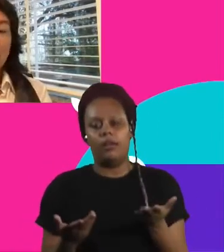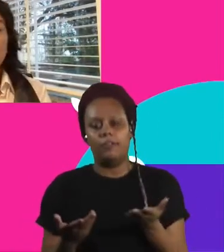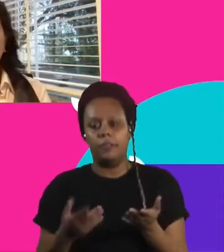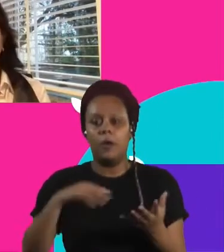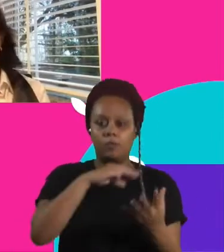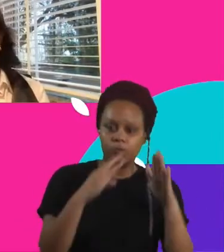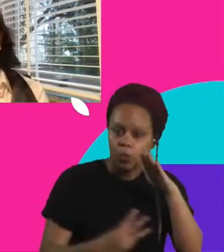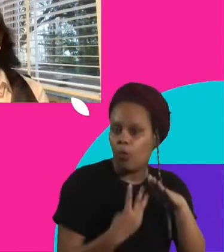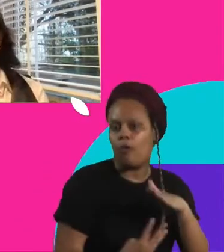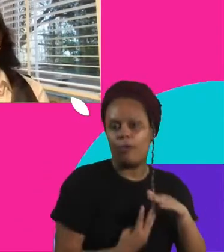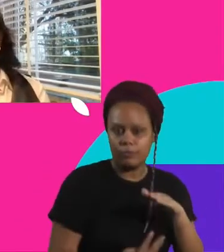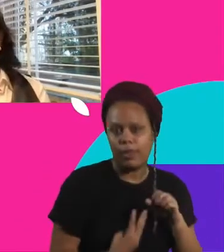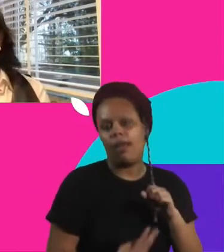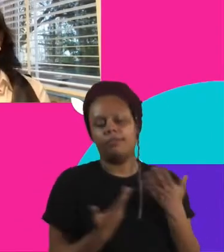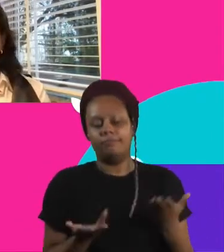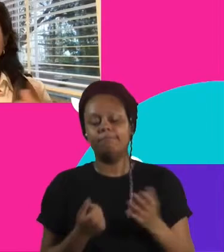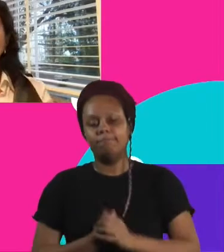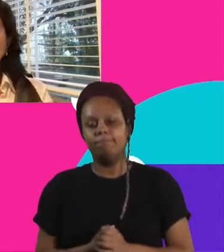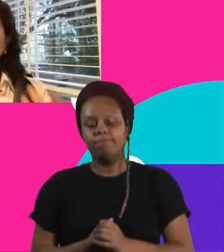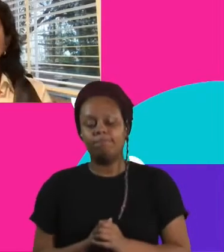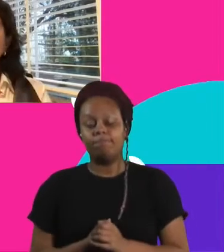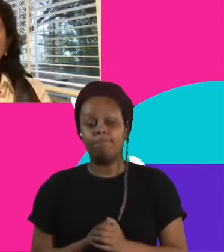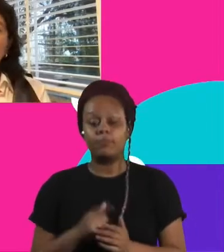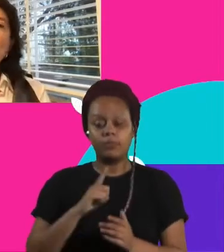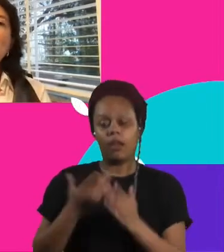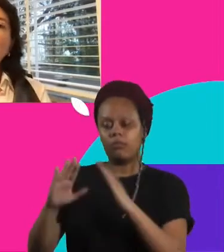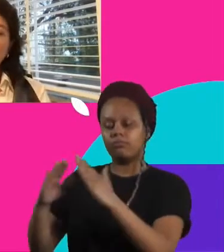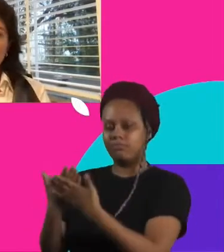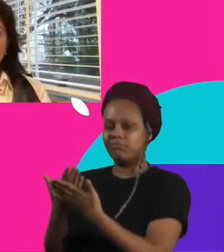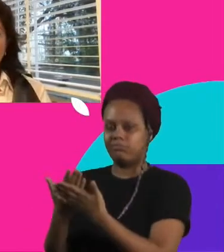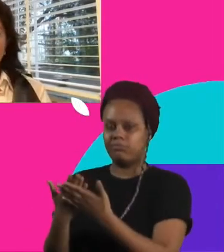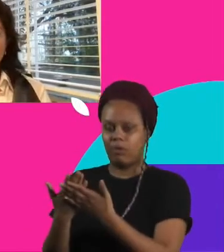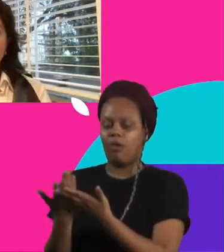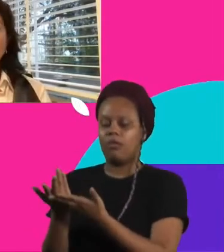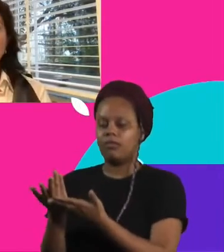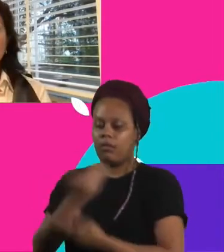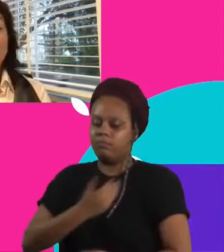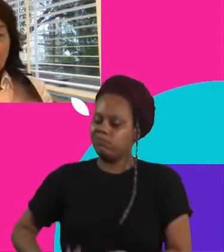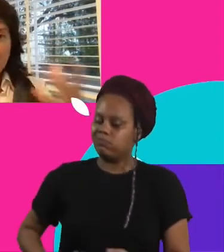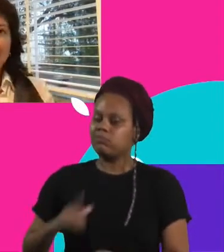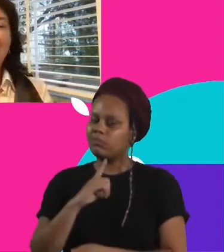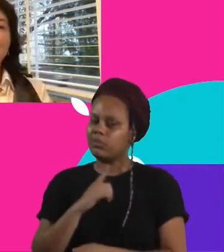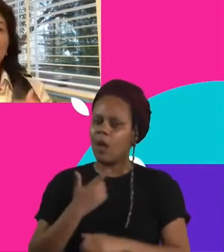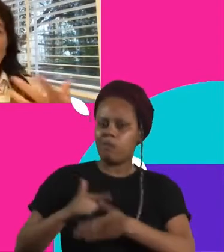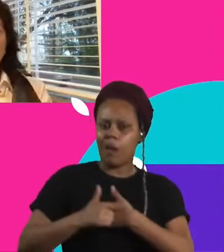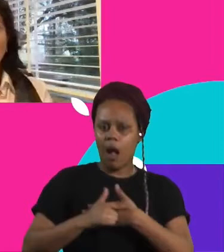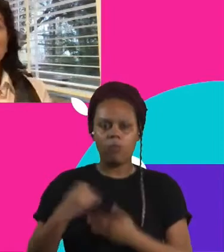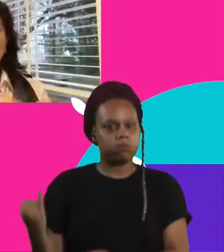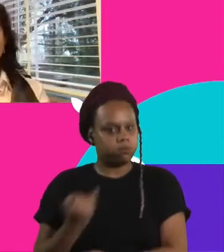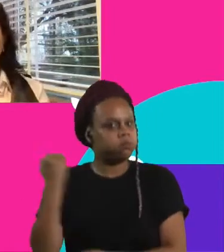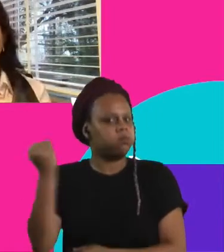feita a gestão pública brasileira. E as escolas de governo têm um papel muito proeminente em construir e trabalhar dados,